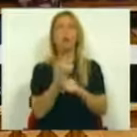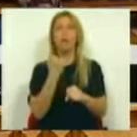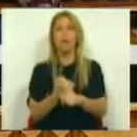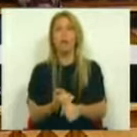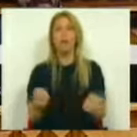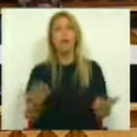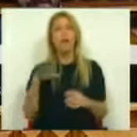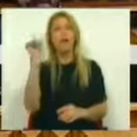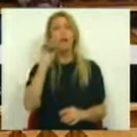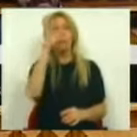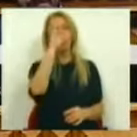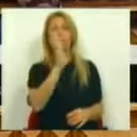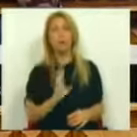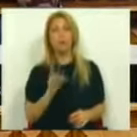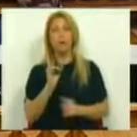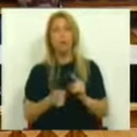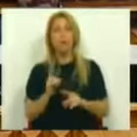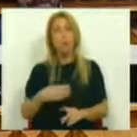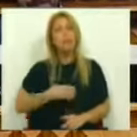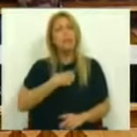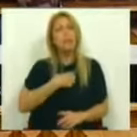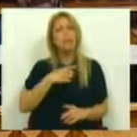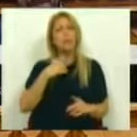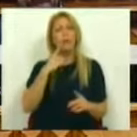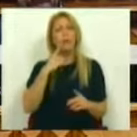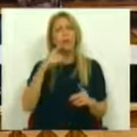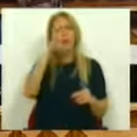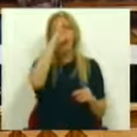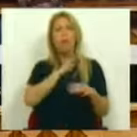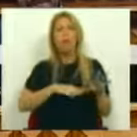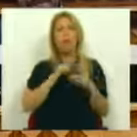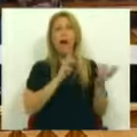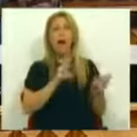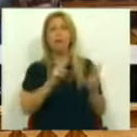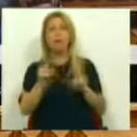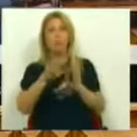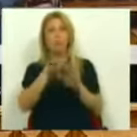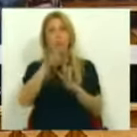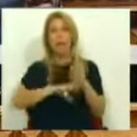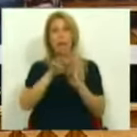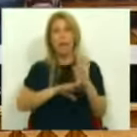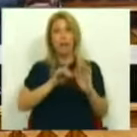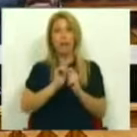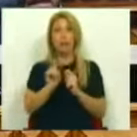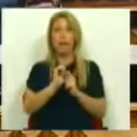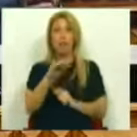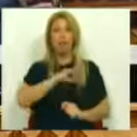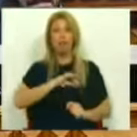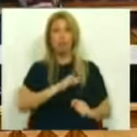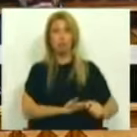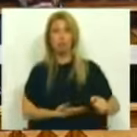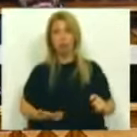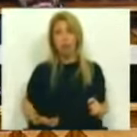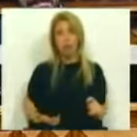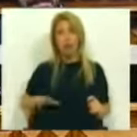o sentido das alterações que o Governo está a promover nas regras do subsídio de desemprego, nomeadamente aquelas